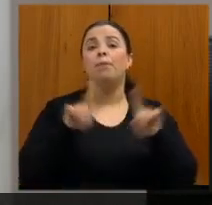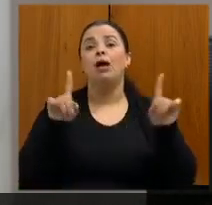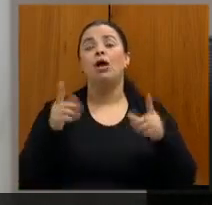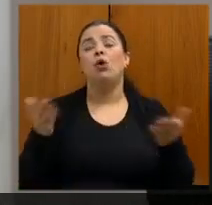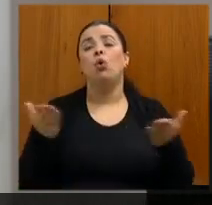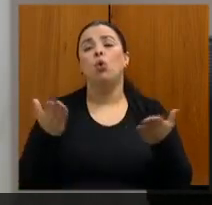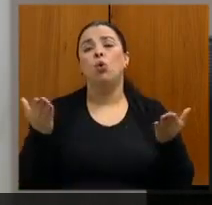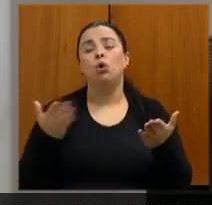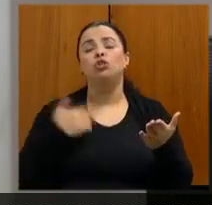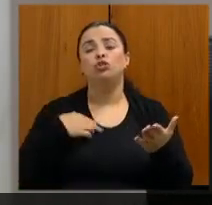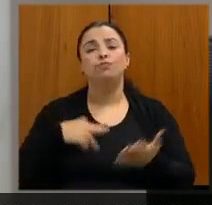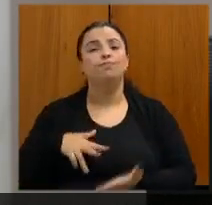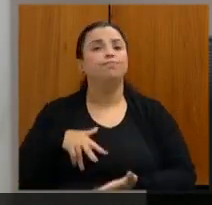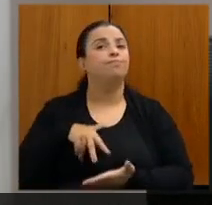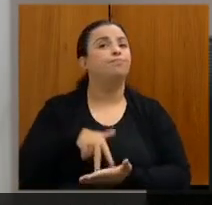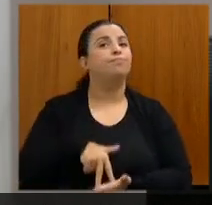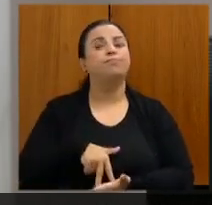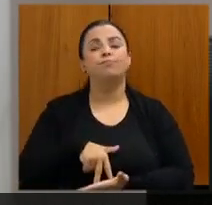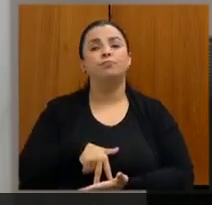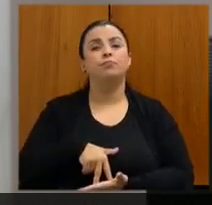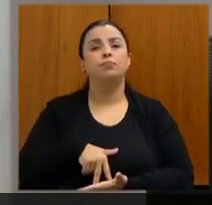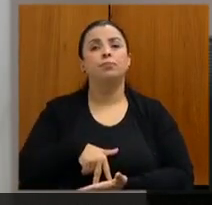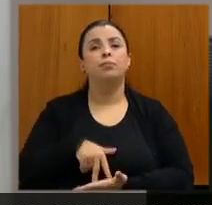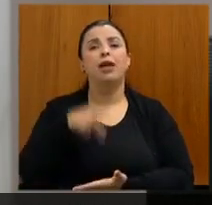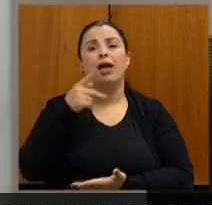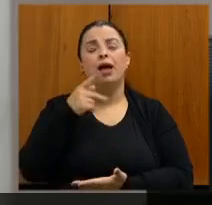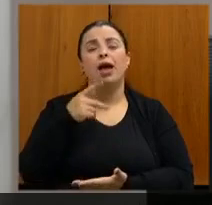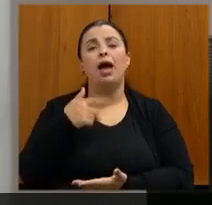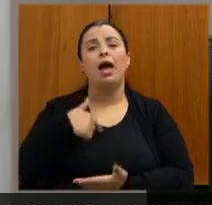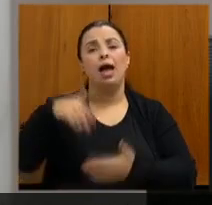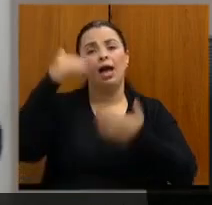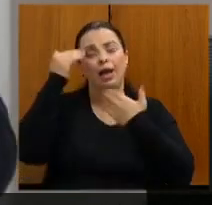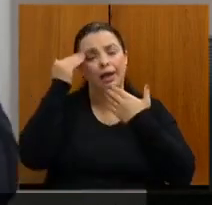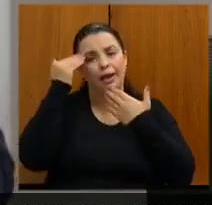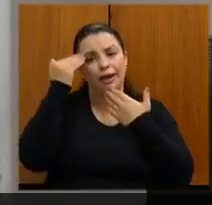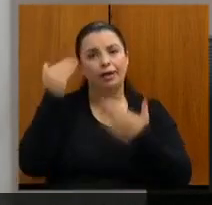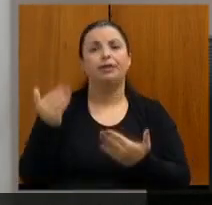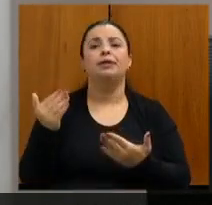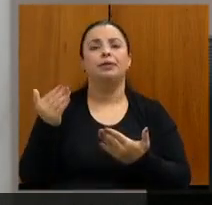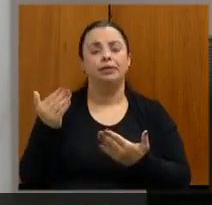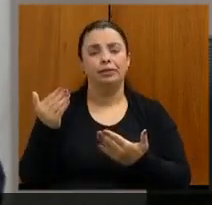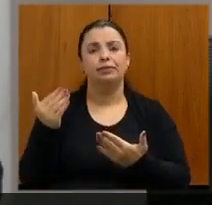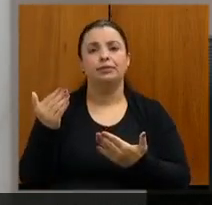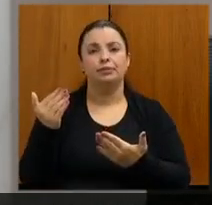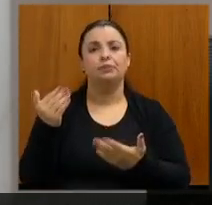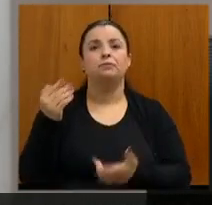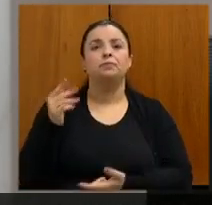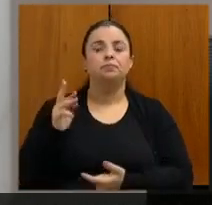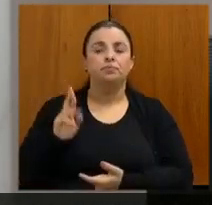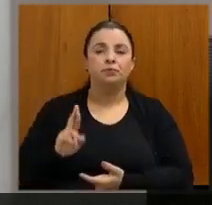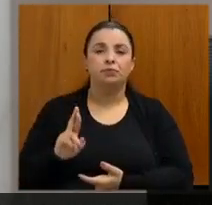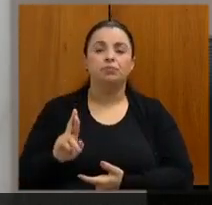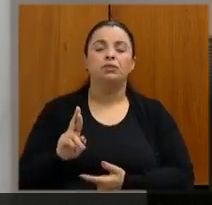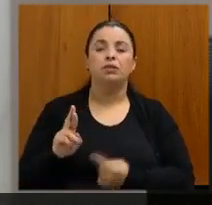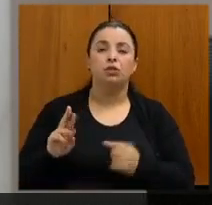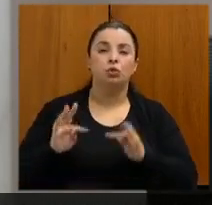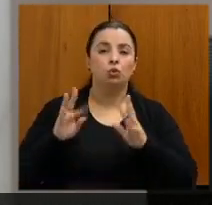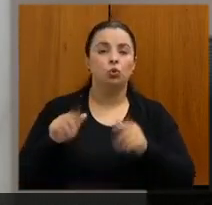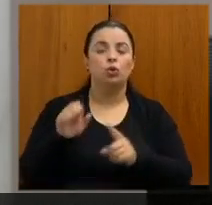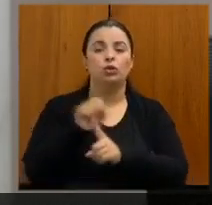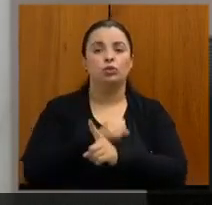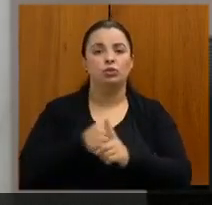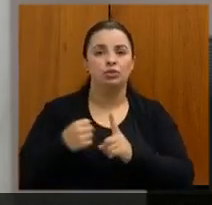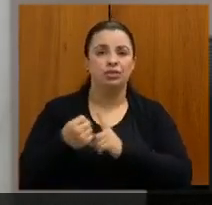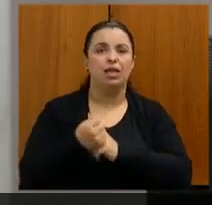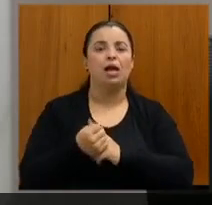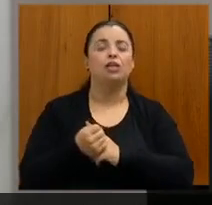eu vim especialmente para agradecer em nome de toda a sociedade em